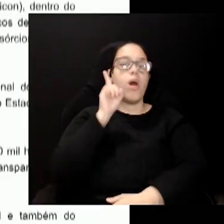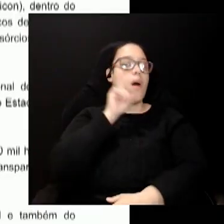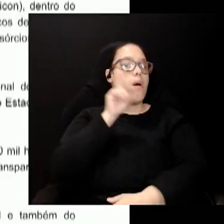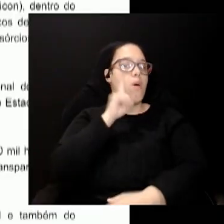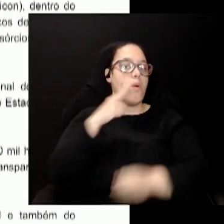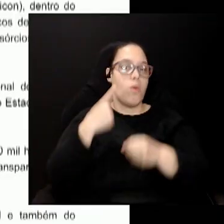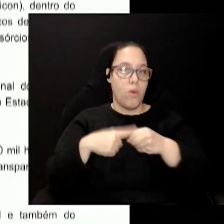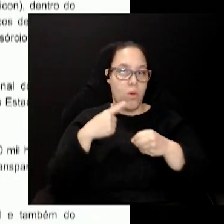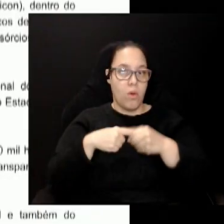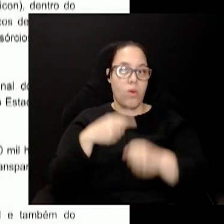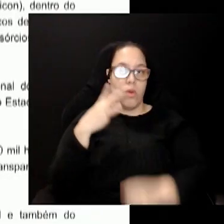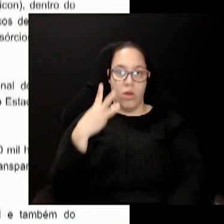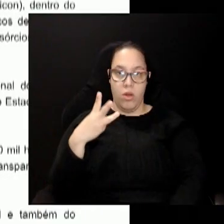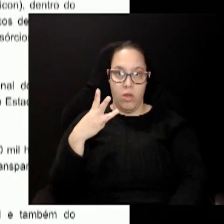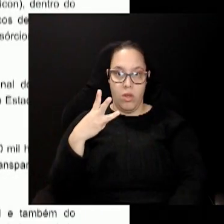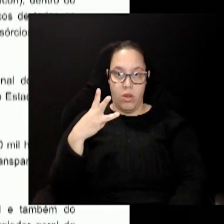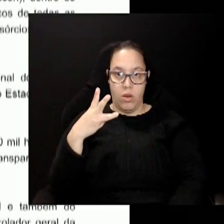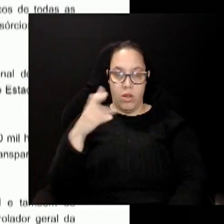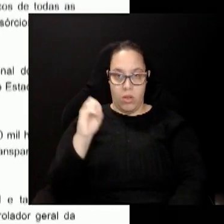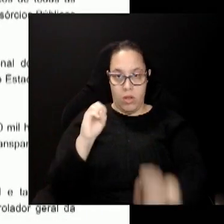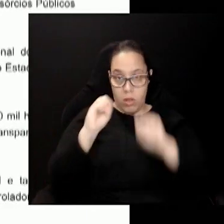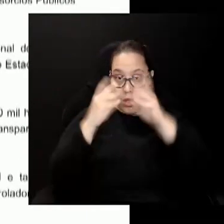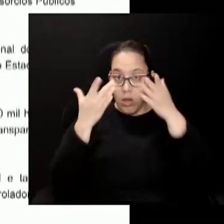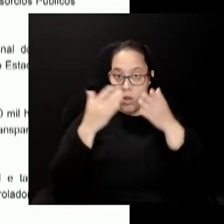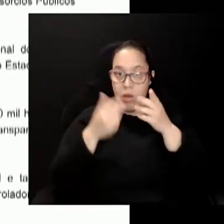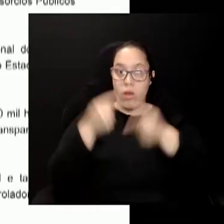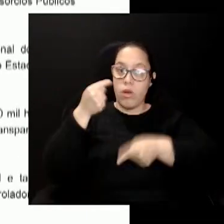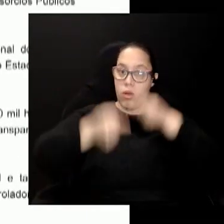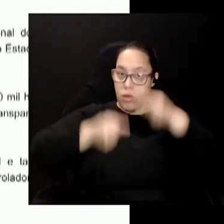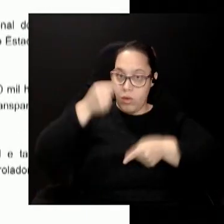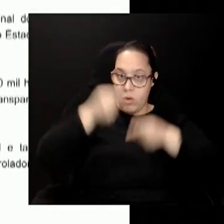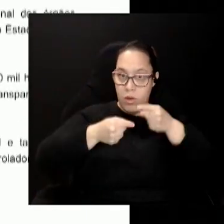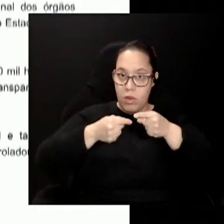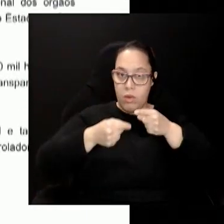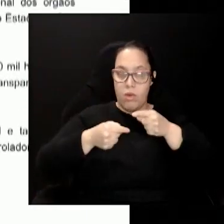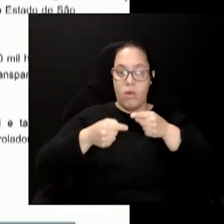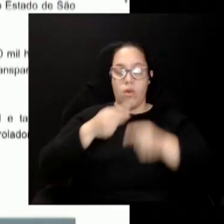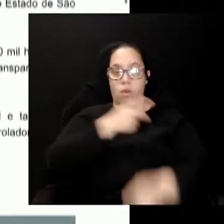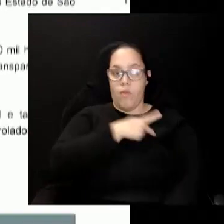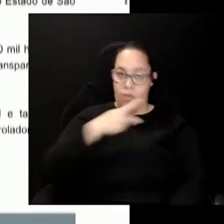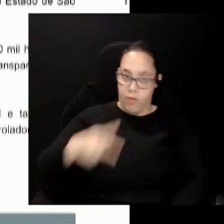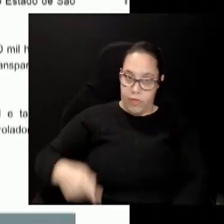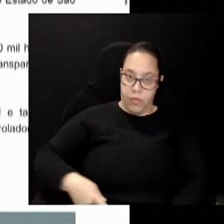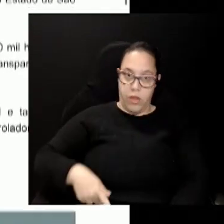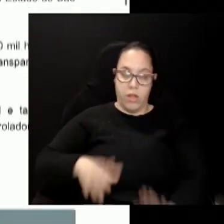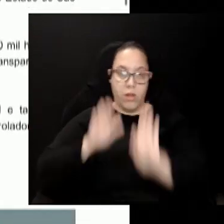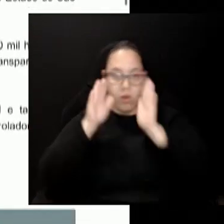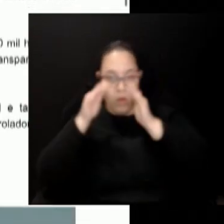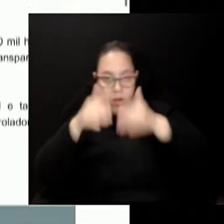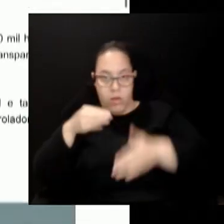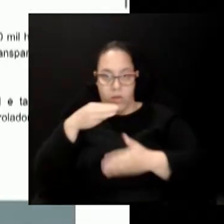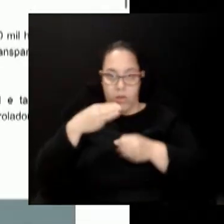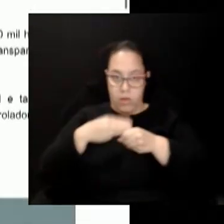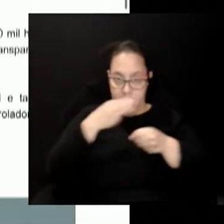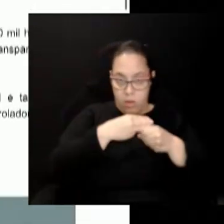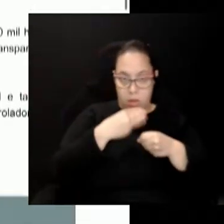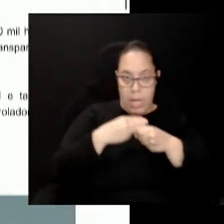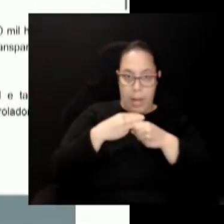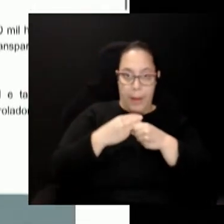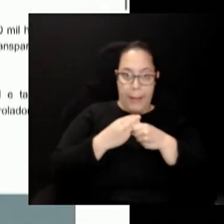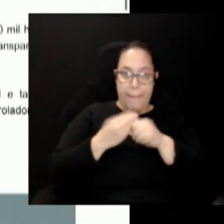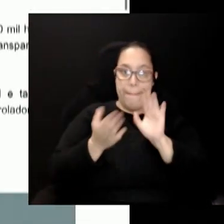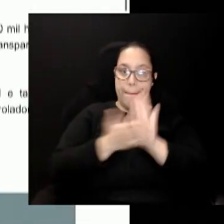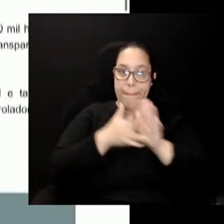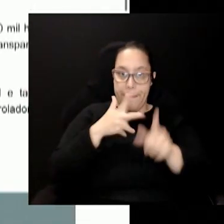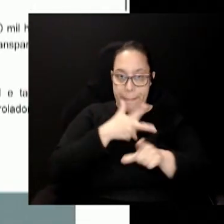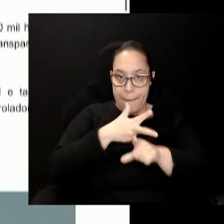30ª edição do ciclo de debates com agentes políticos e dirigentes municipais. Essa conquista do selo ouro